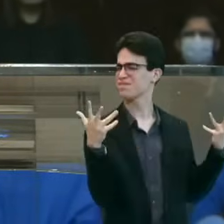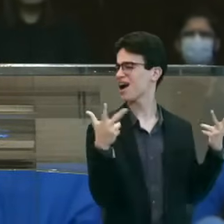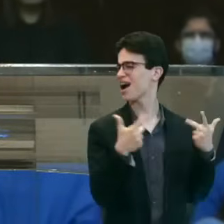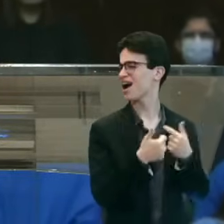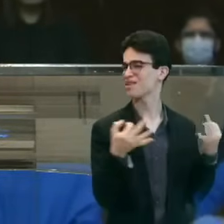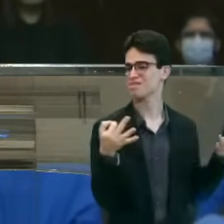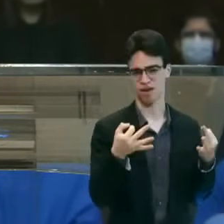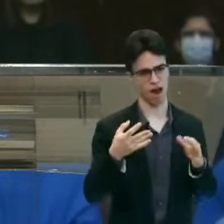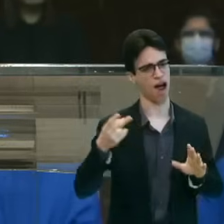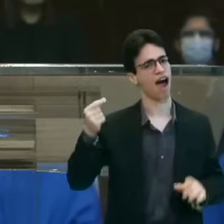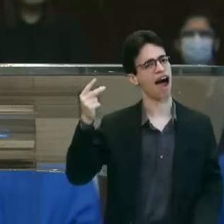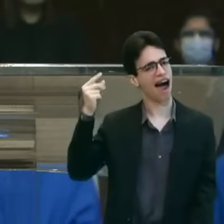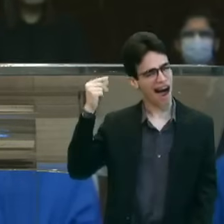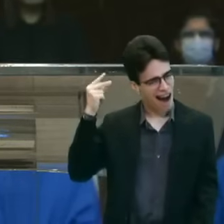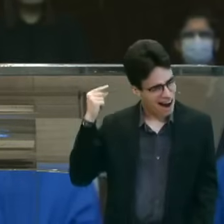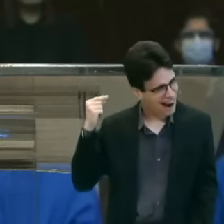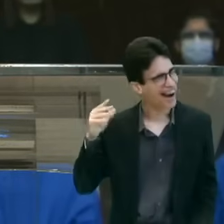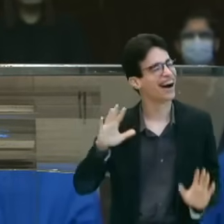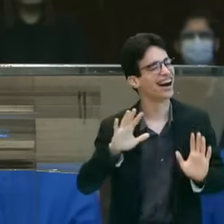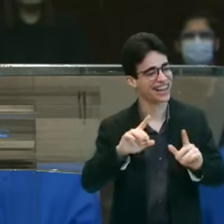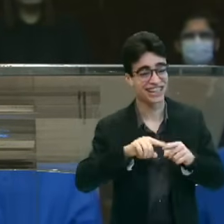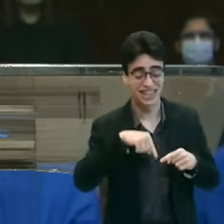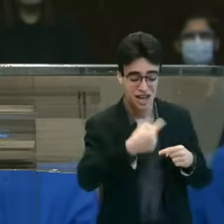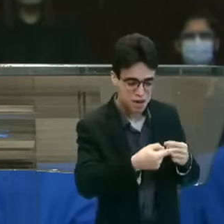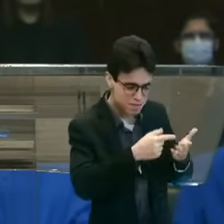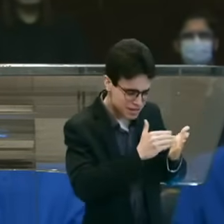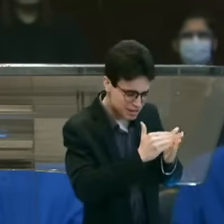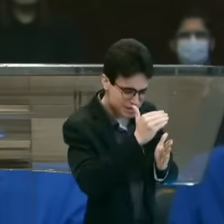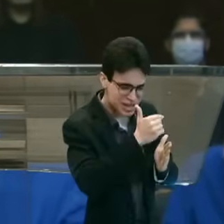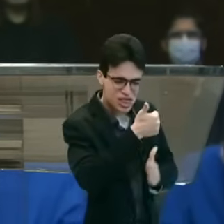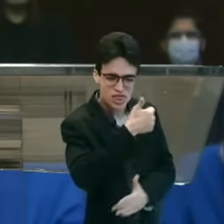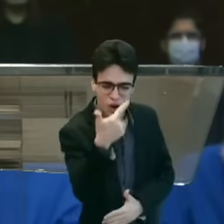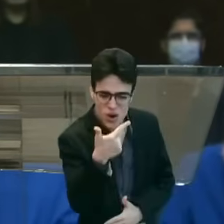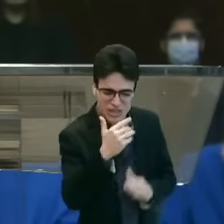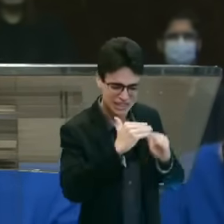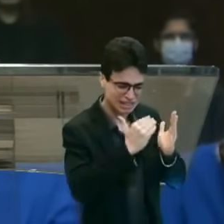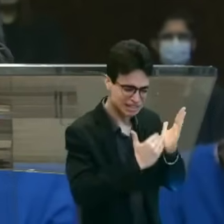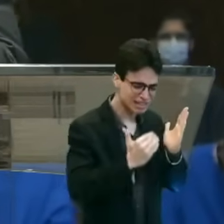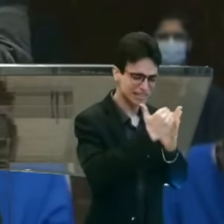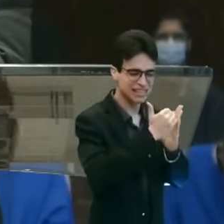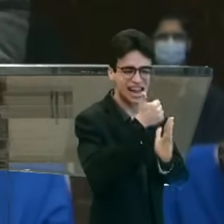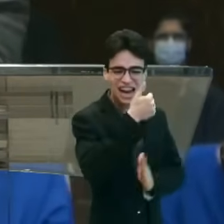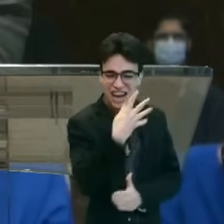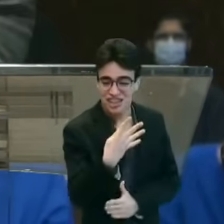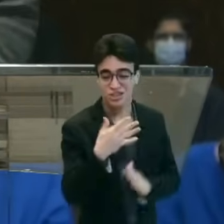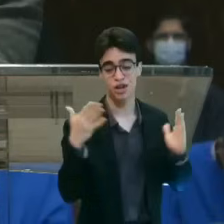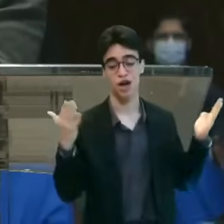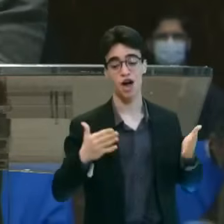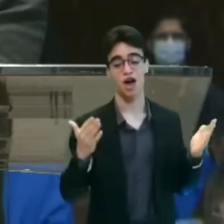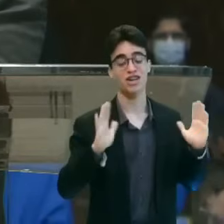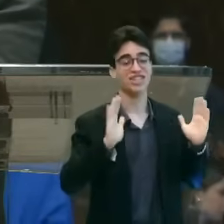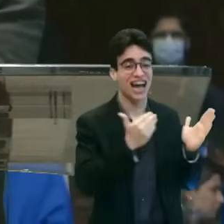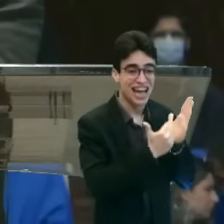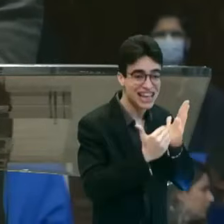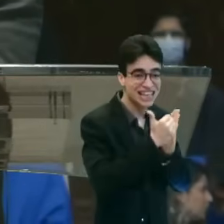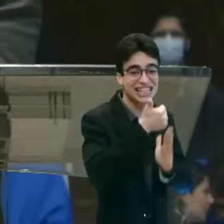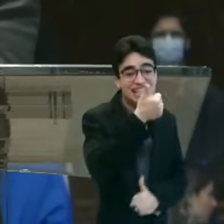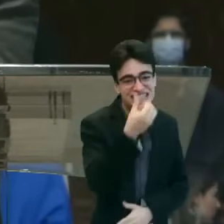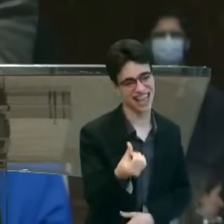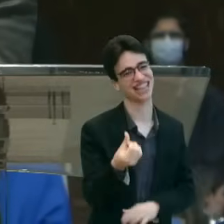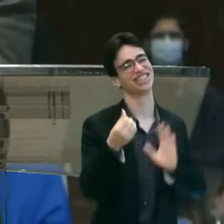tranquilo, faz tempo. Depois foi para 12, depois foi para 14, hoje eu já estou em